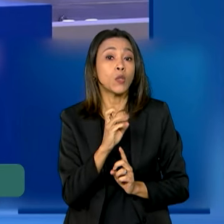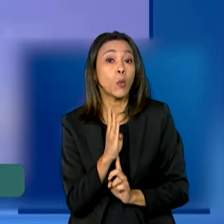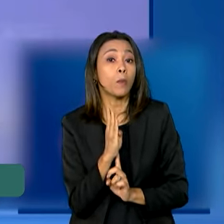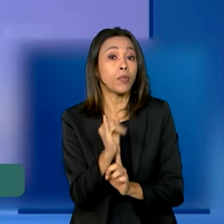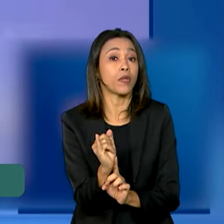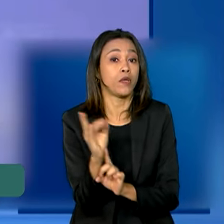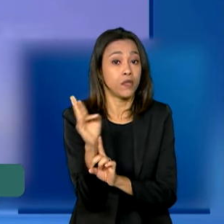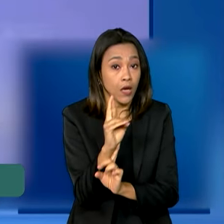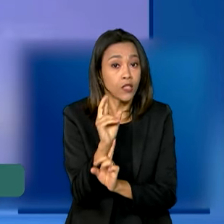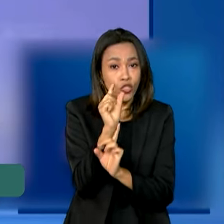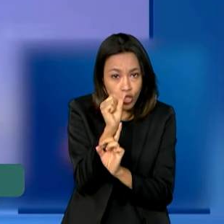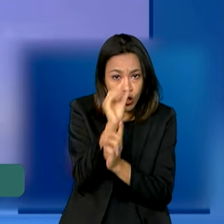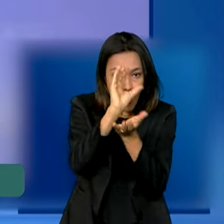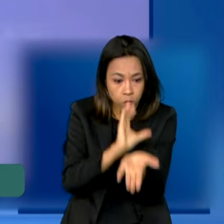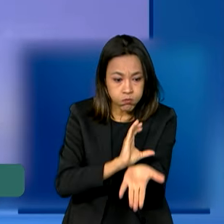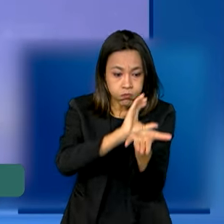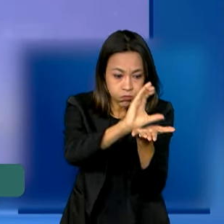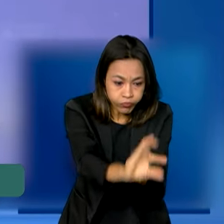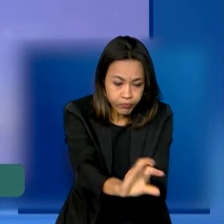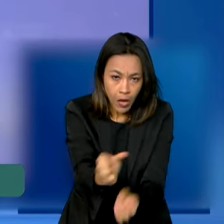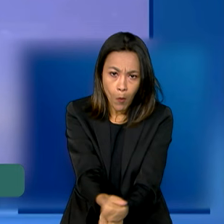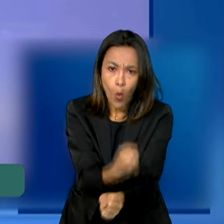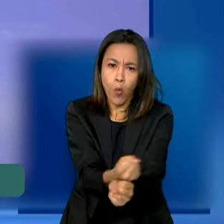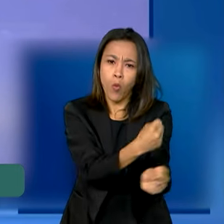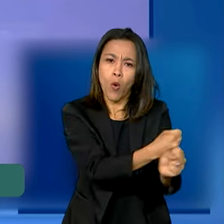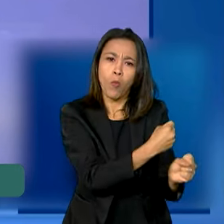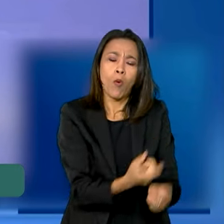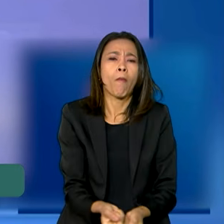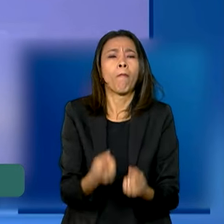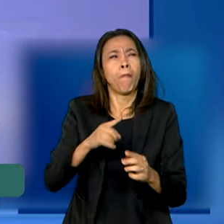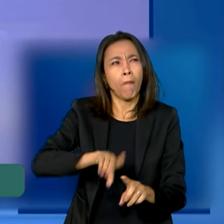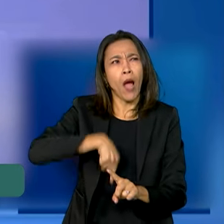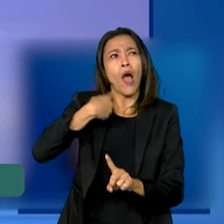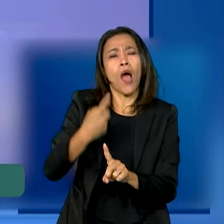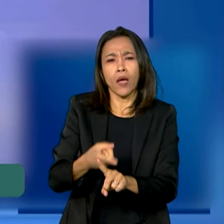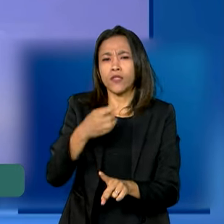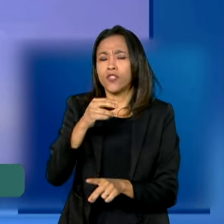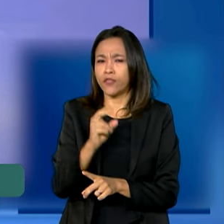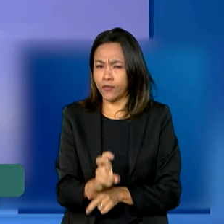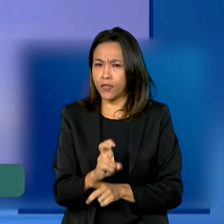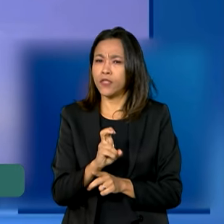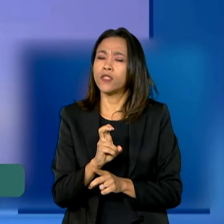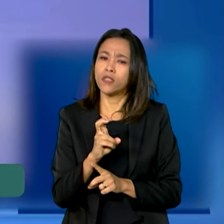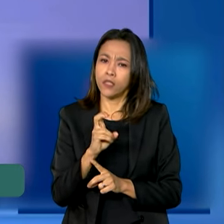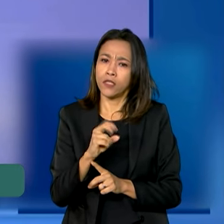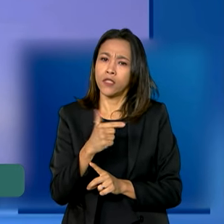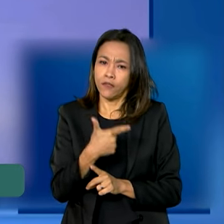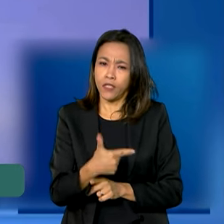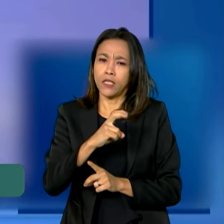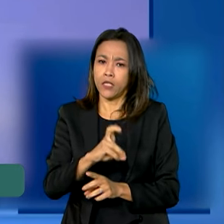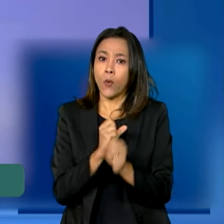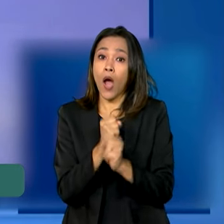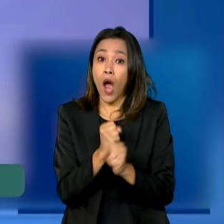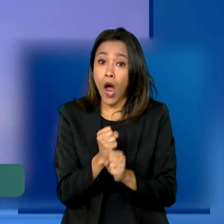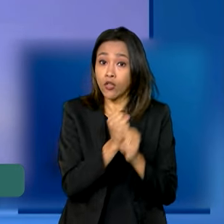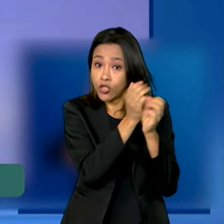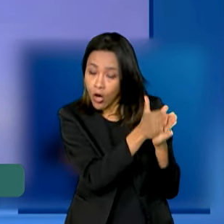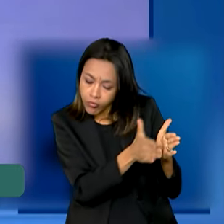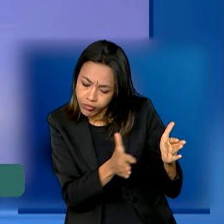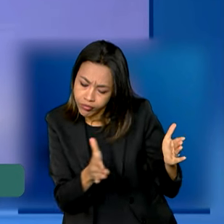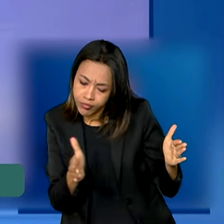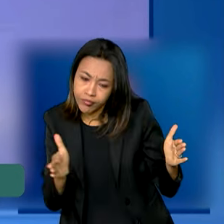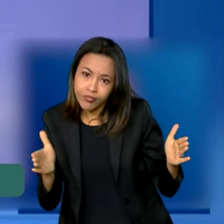R$3,35 bilhões em investimentos em obras, mais 25 anos de prazo de duração de operação